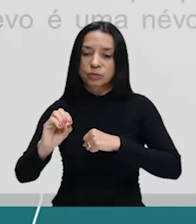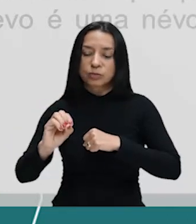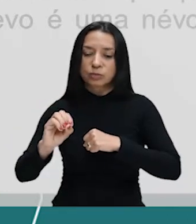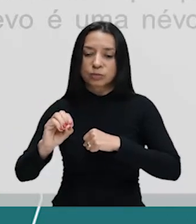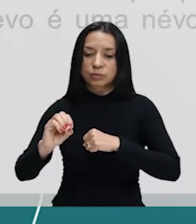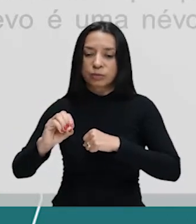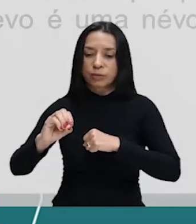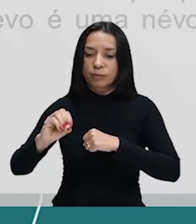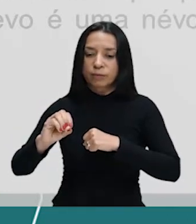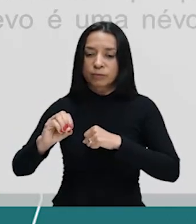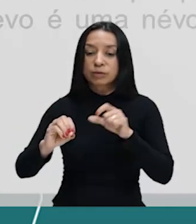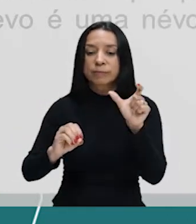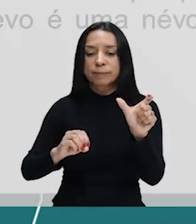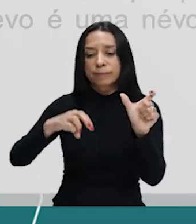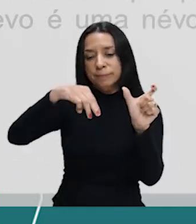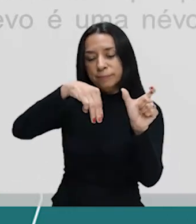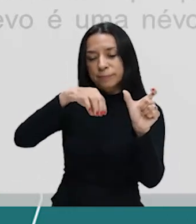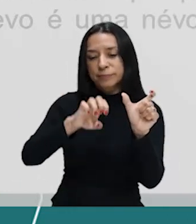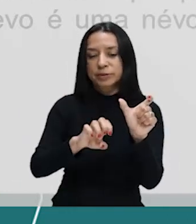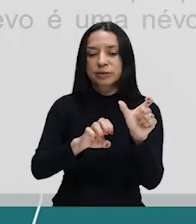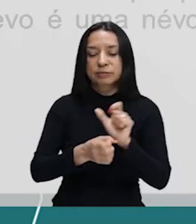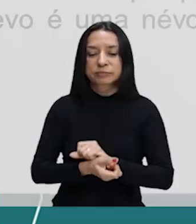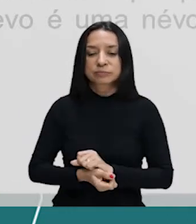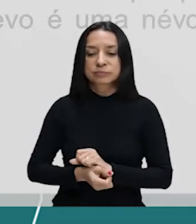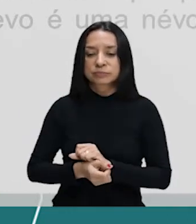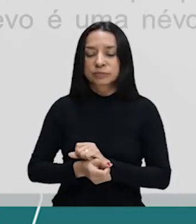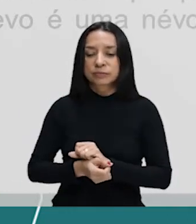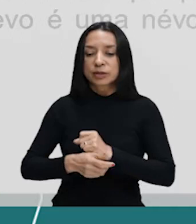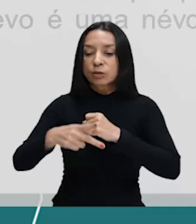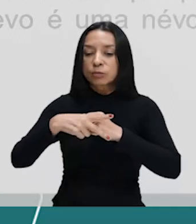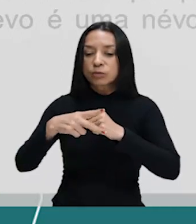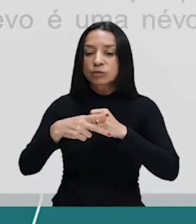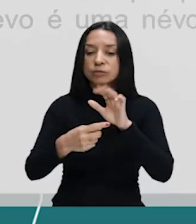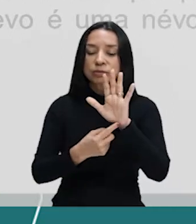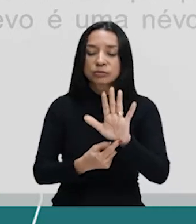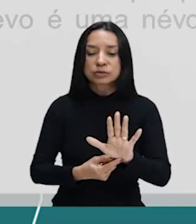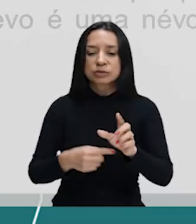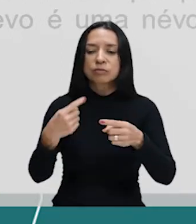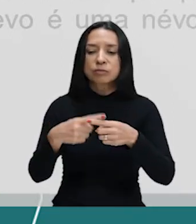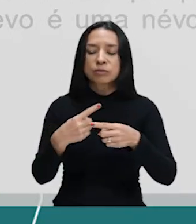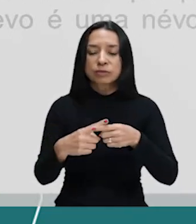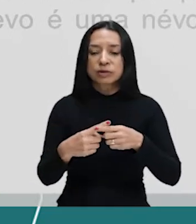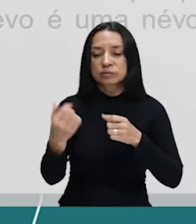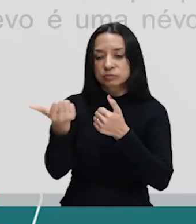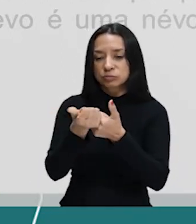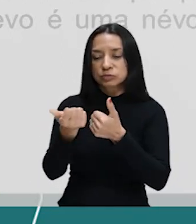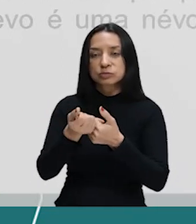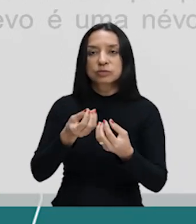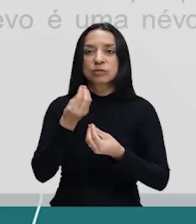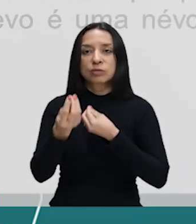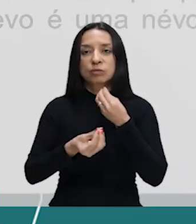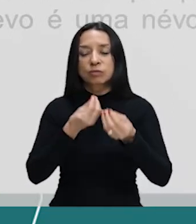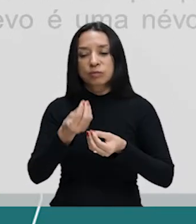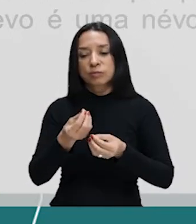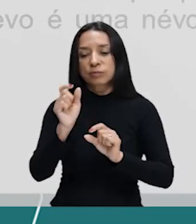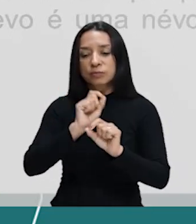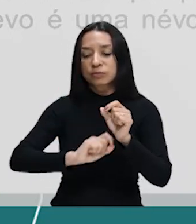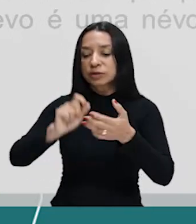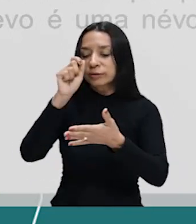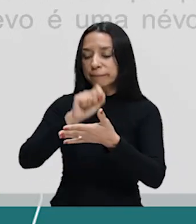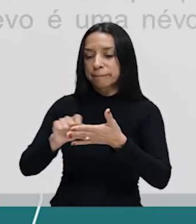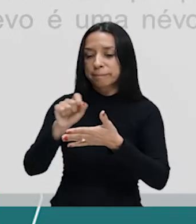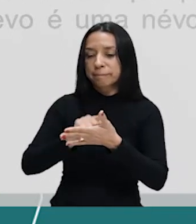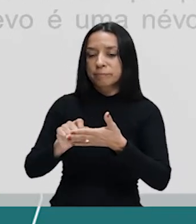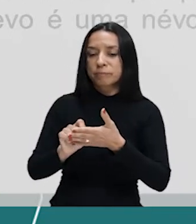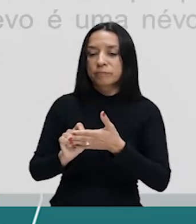de frisar, de pronome demonstrativo. Por quê? Porque ele poderia ser substituído da seguinte forma: é aquilo que escrevo,